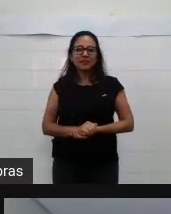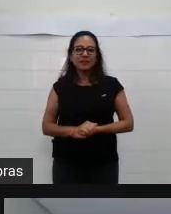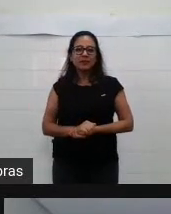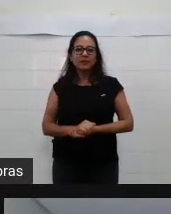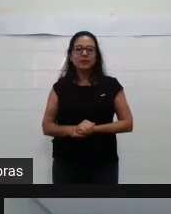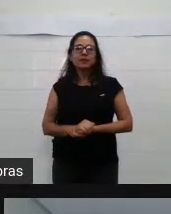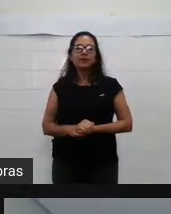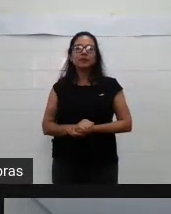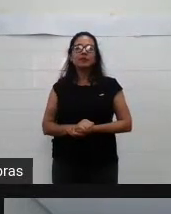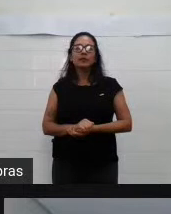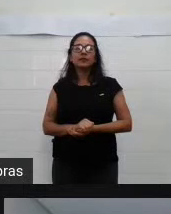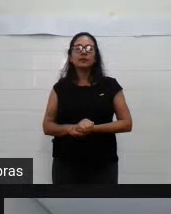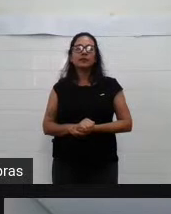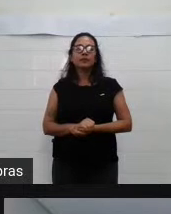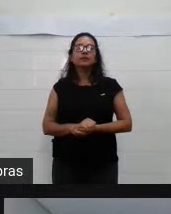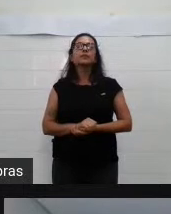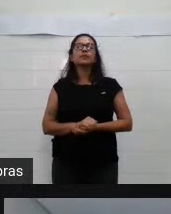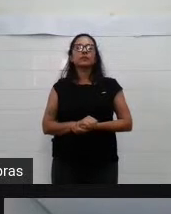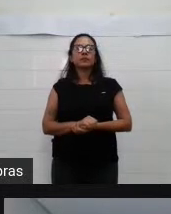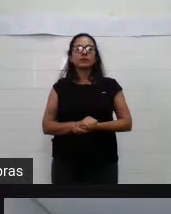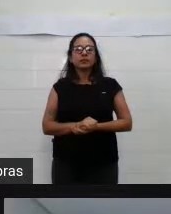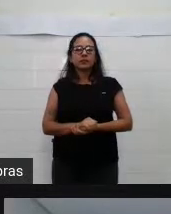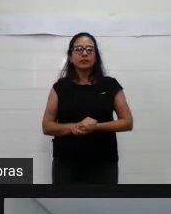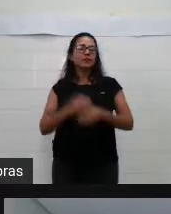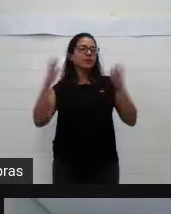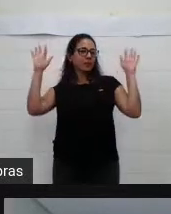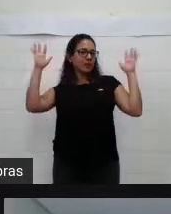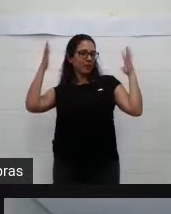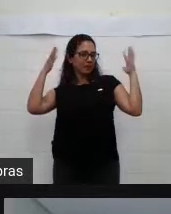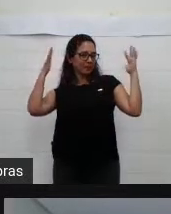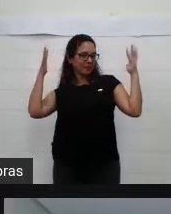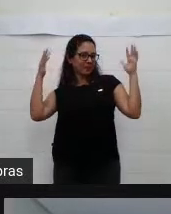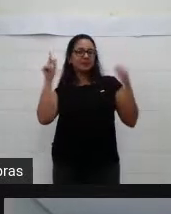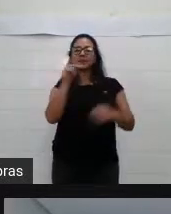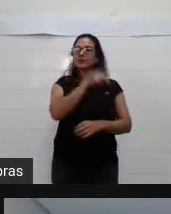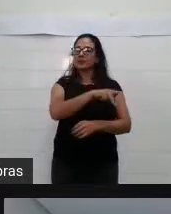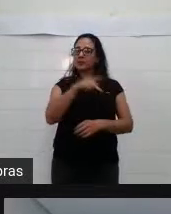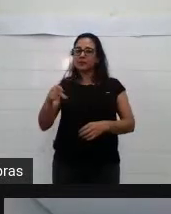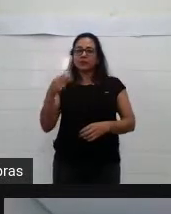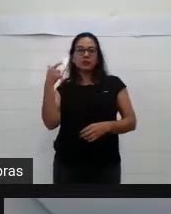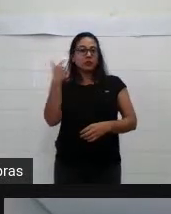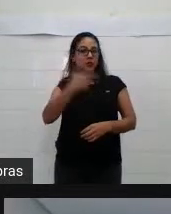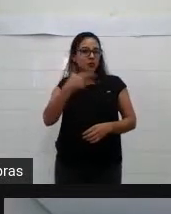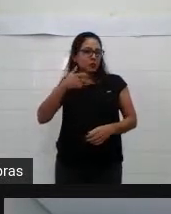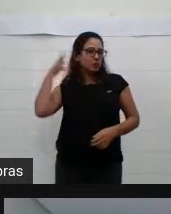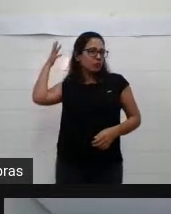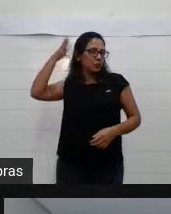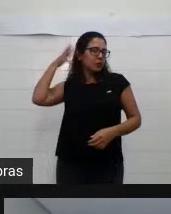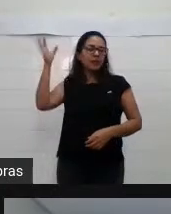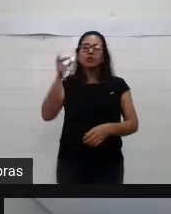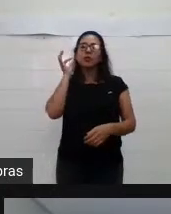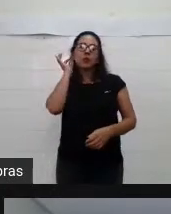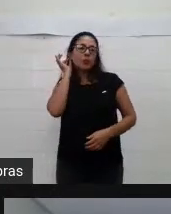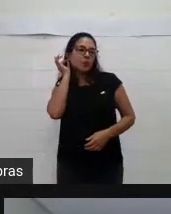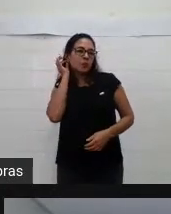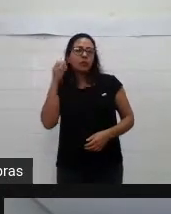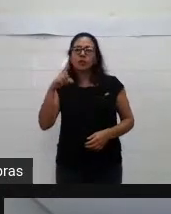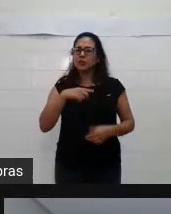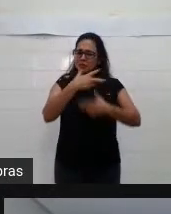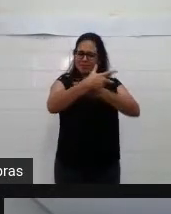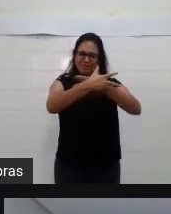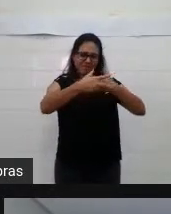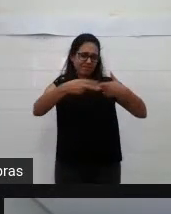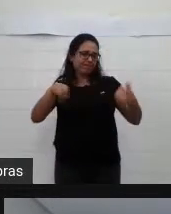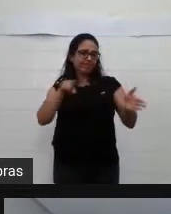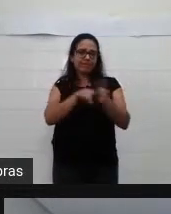Rodrigo, fala tu. Pronto, parabéns, professoras. Foram duas excelentes apresentações. A gente tem aqui várias perguntas.